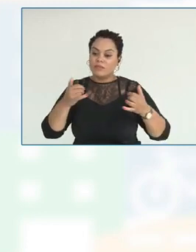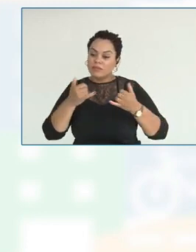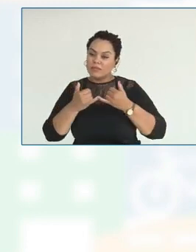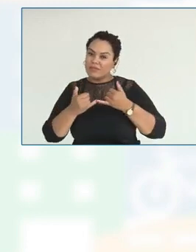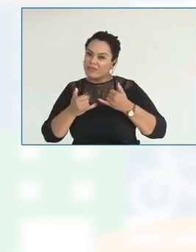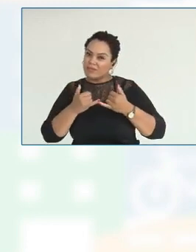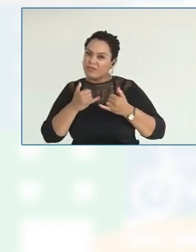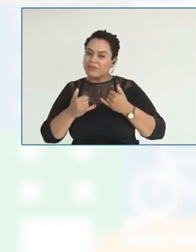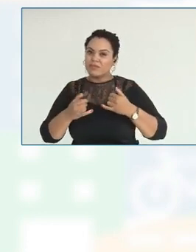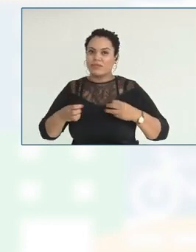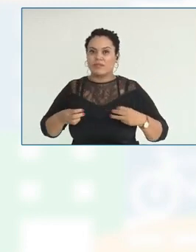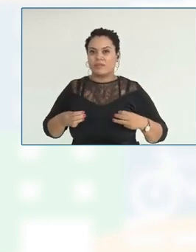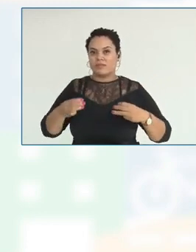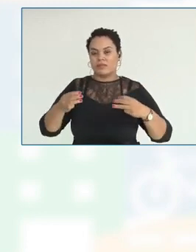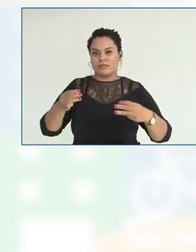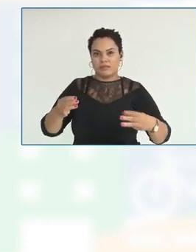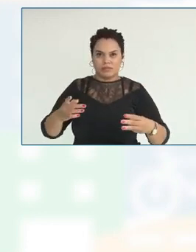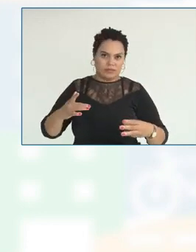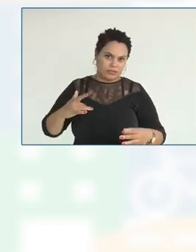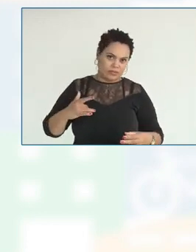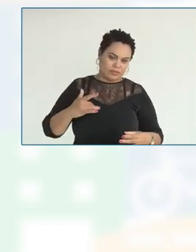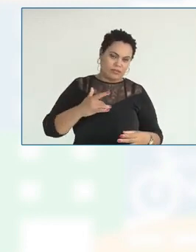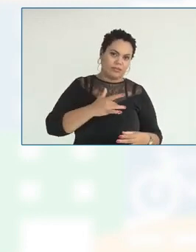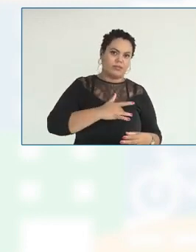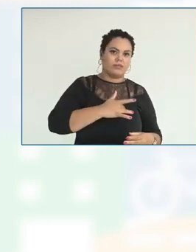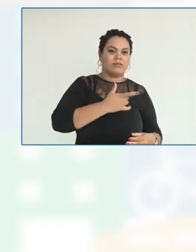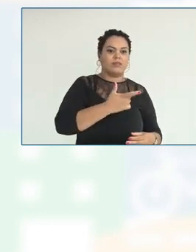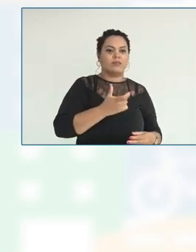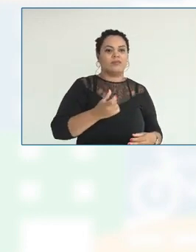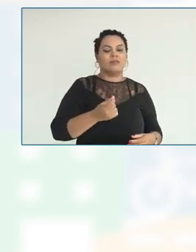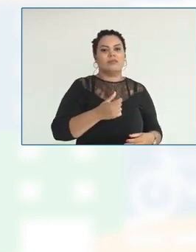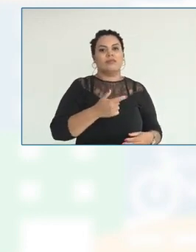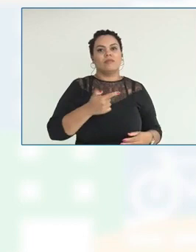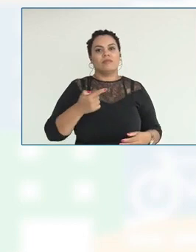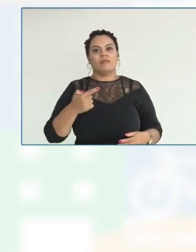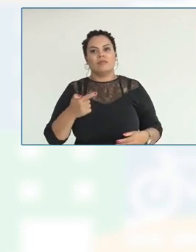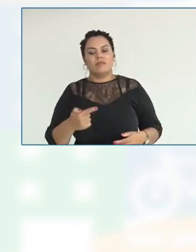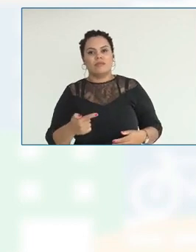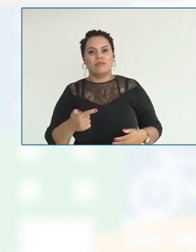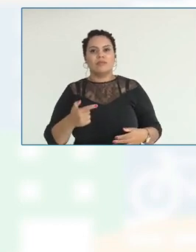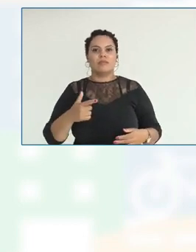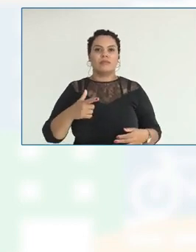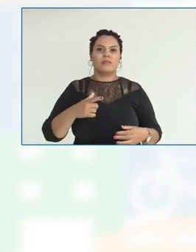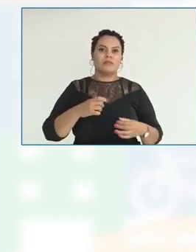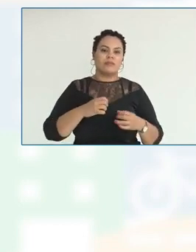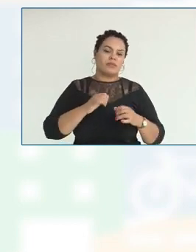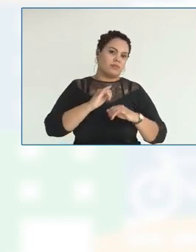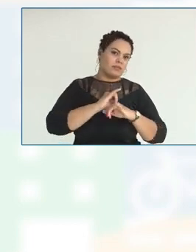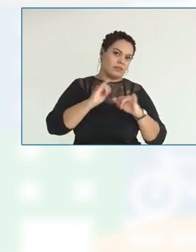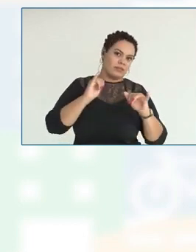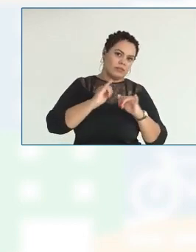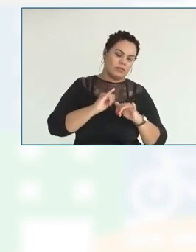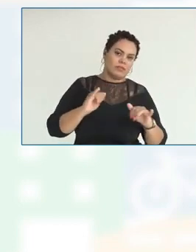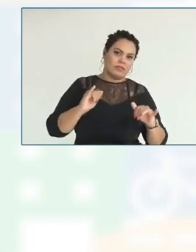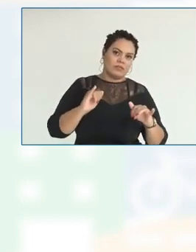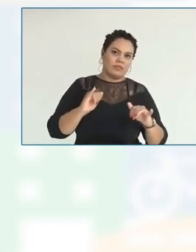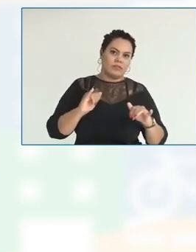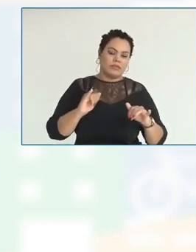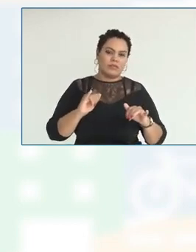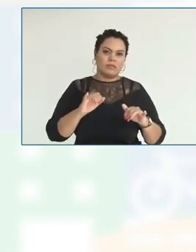né? E, em 2017, publicou o Manual de Toxicologia Clínica. Esse manual é